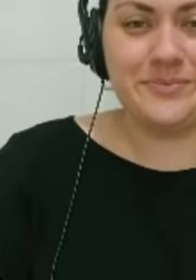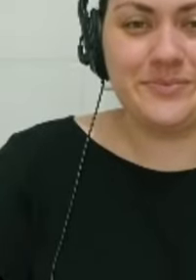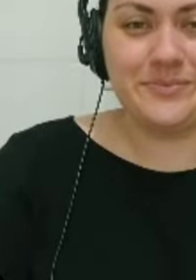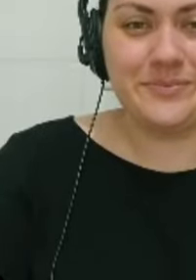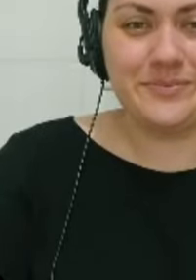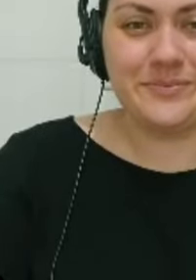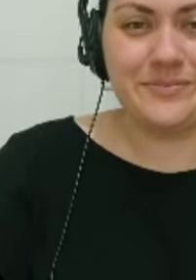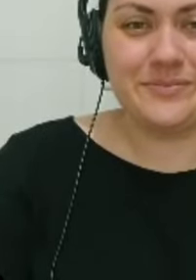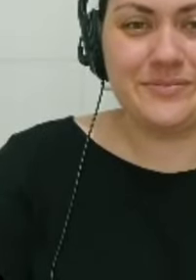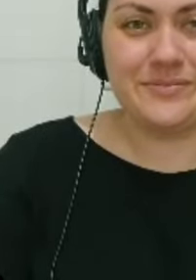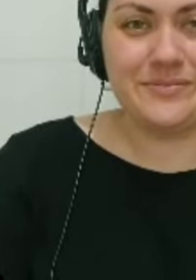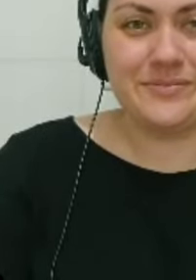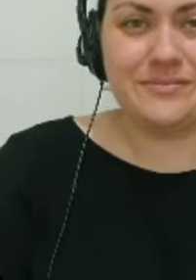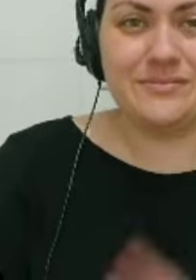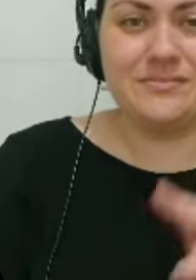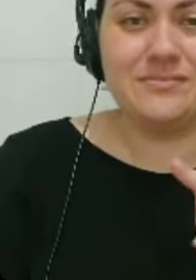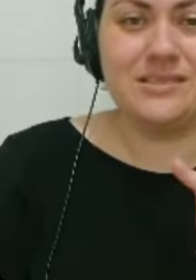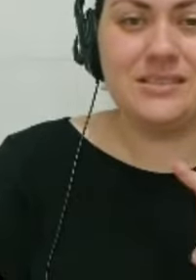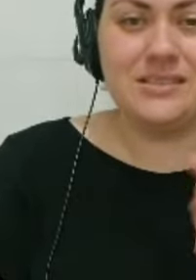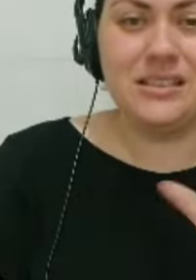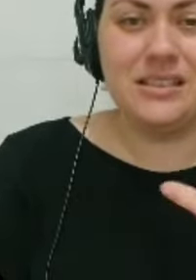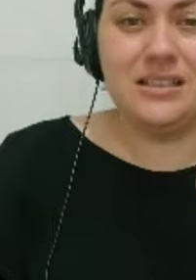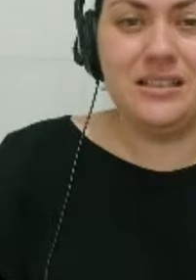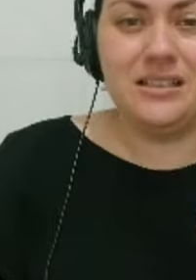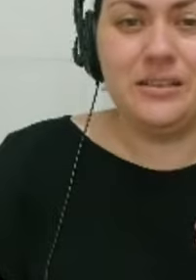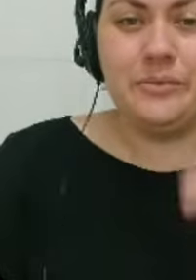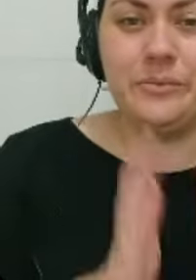Isso. E Kellen, eu peço que tu